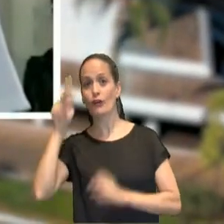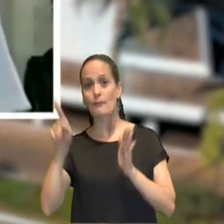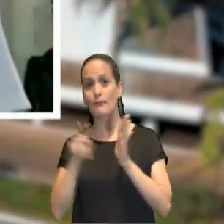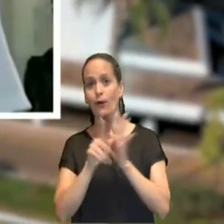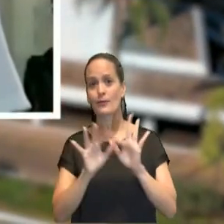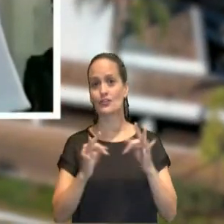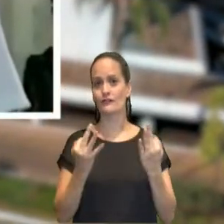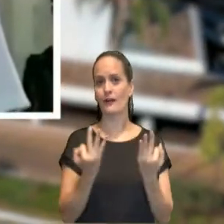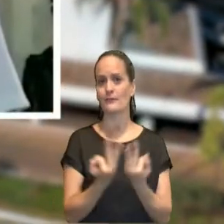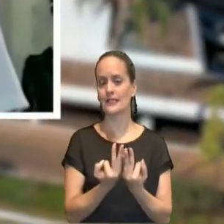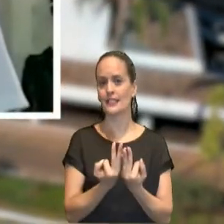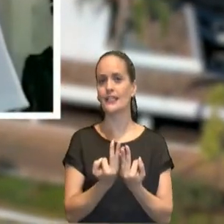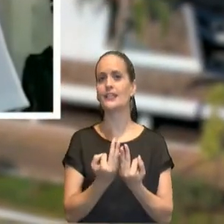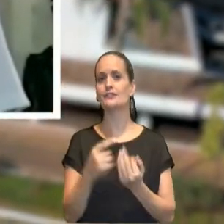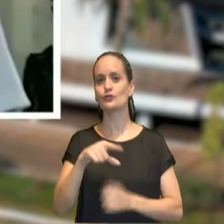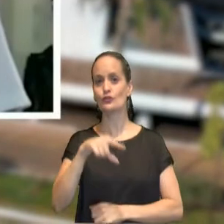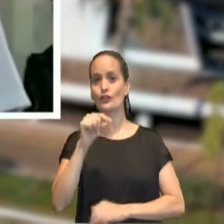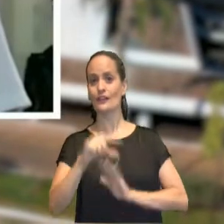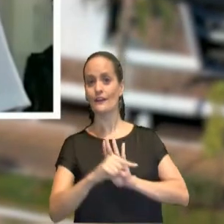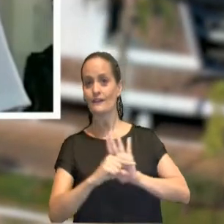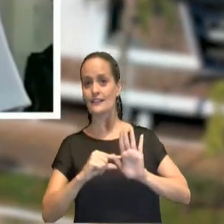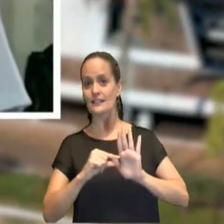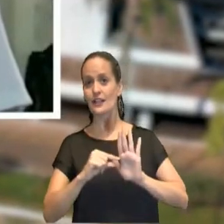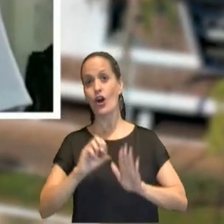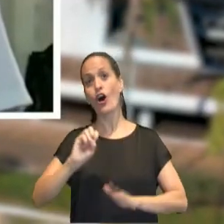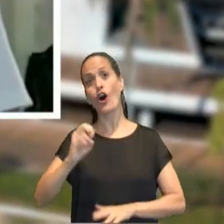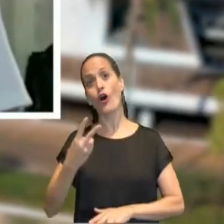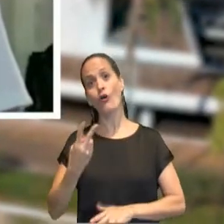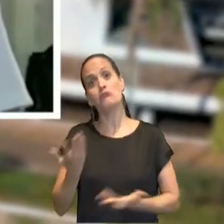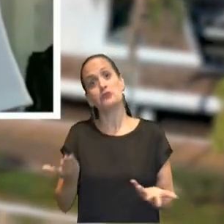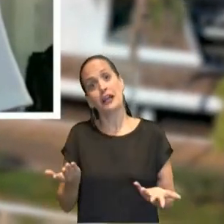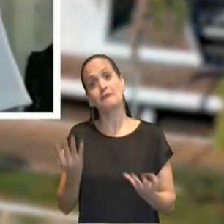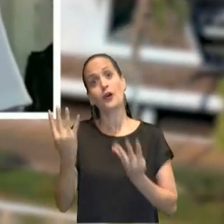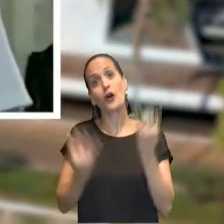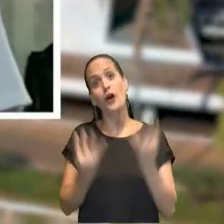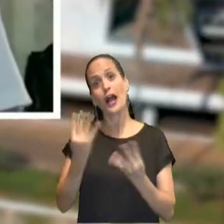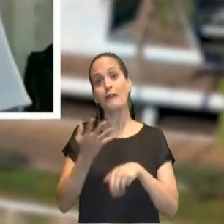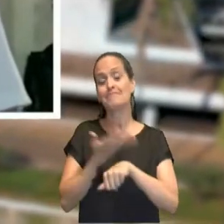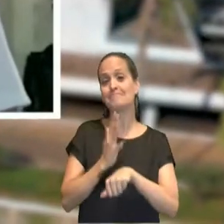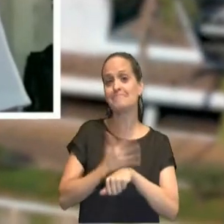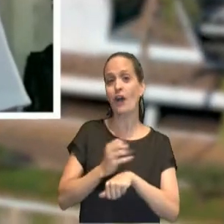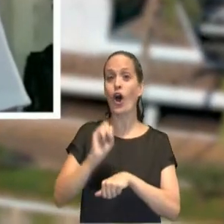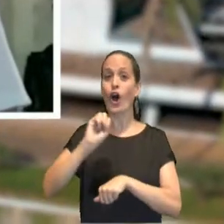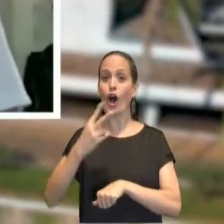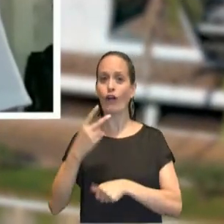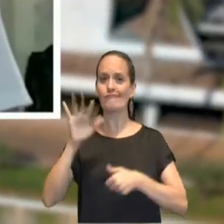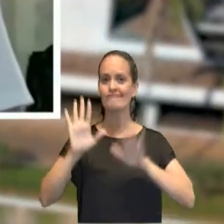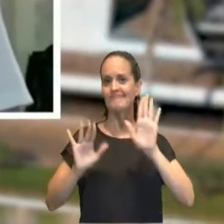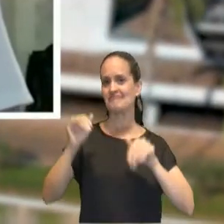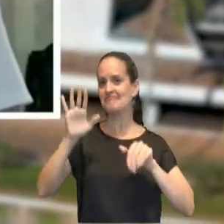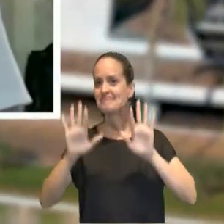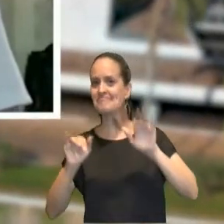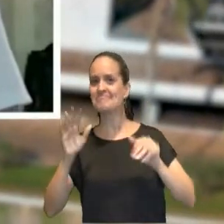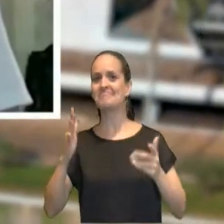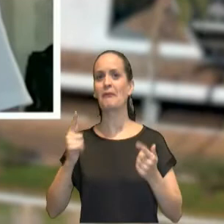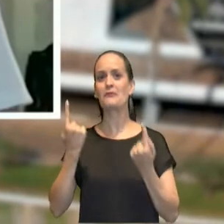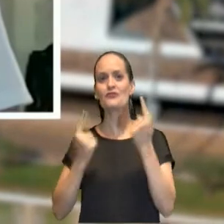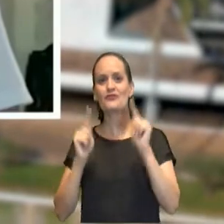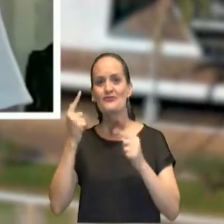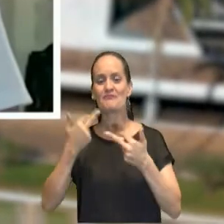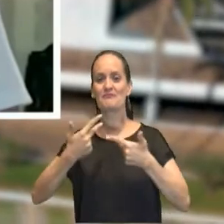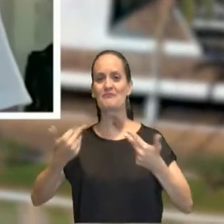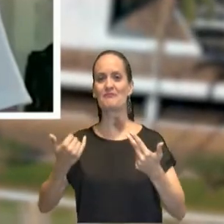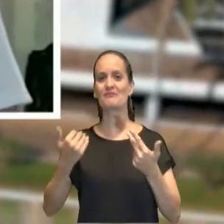identificar versículos? E também, que tal um coral afinado? Que tal uma mímica diferente? Faça mímica, reúna a